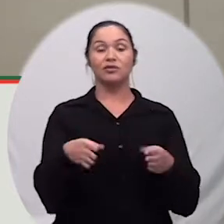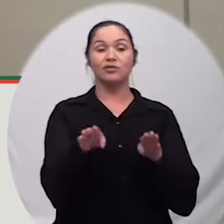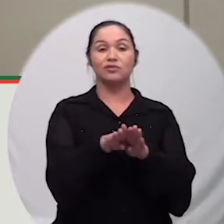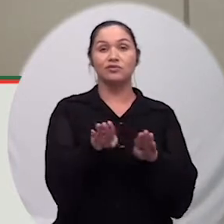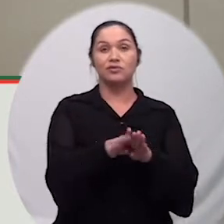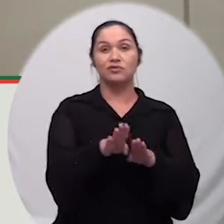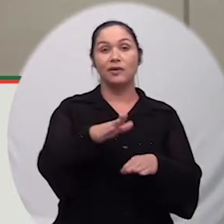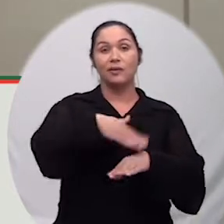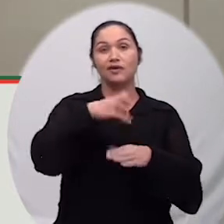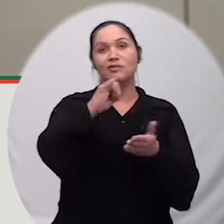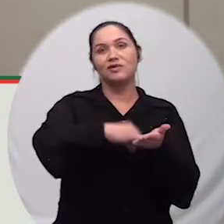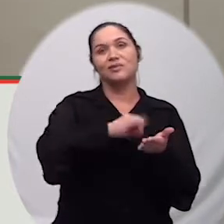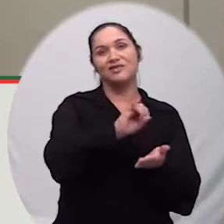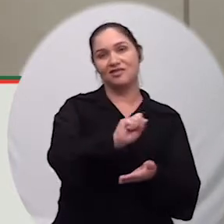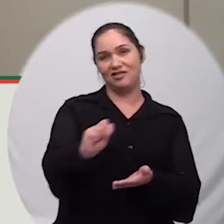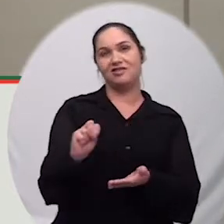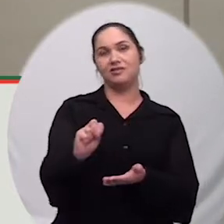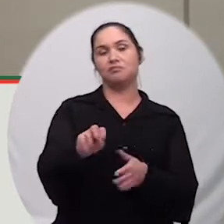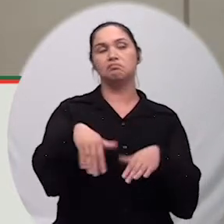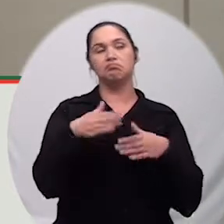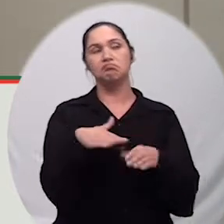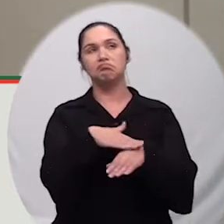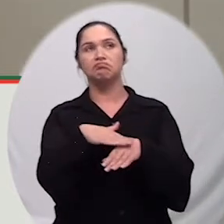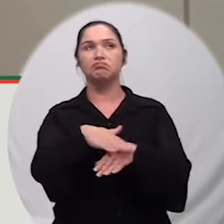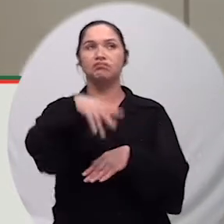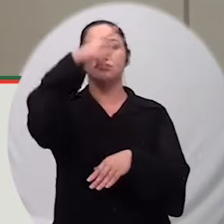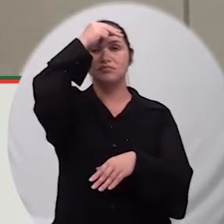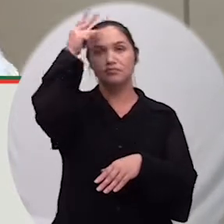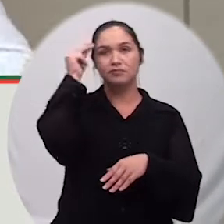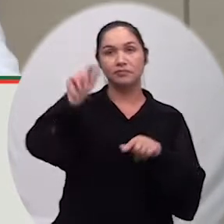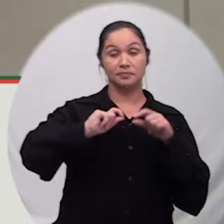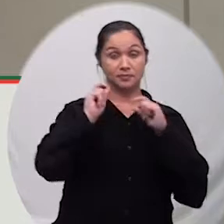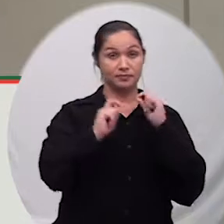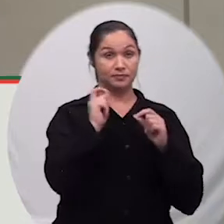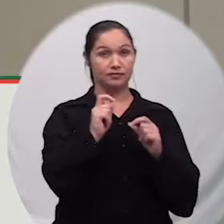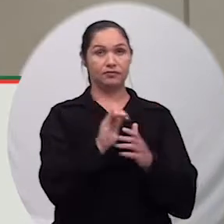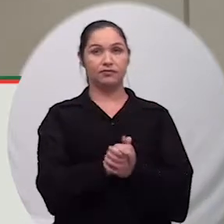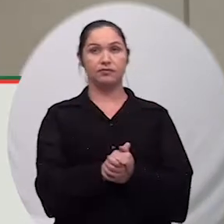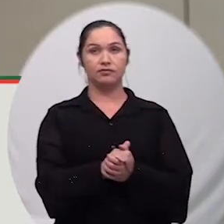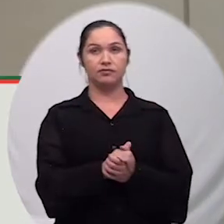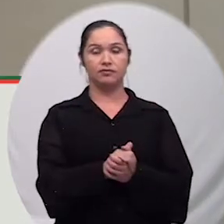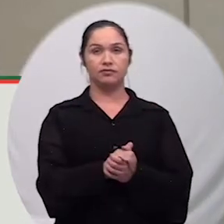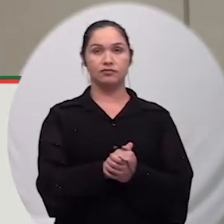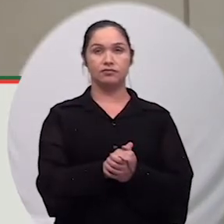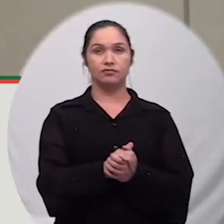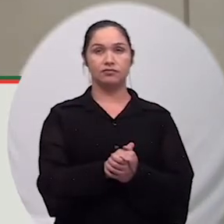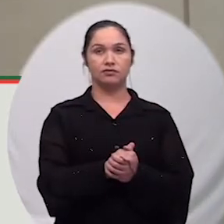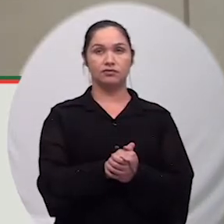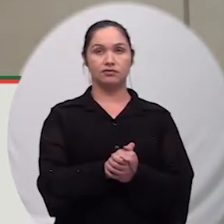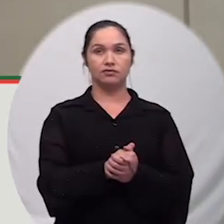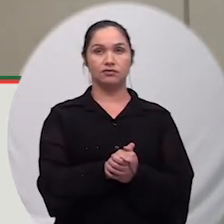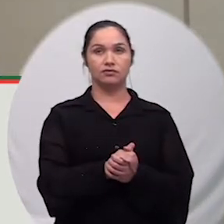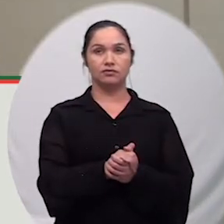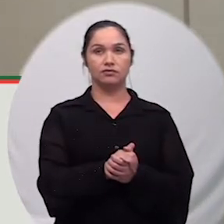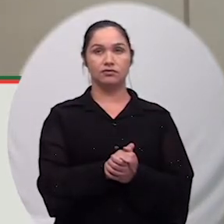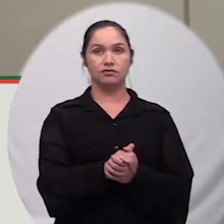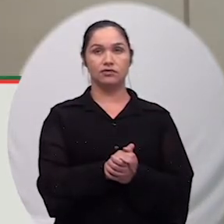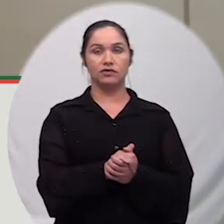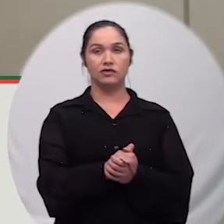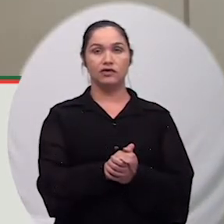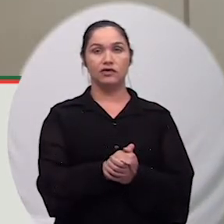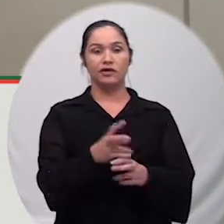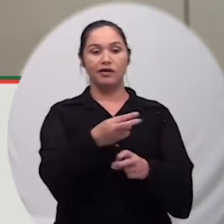arrecadação. Nós até conversávamos com o prefeito no sentido de que, se tudo der errado, digamos que tudo der errado,